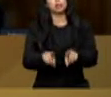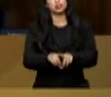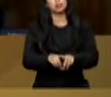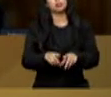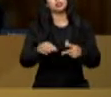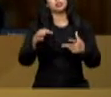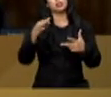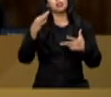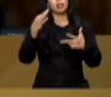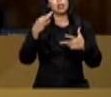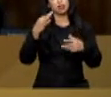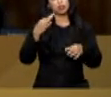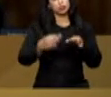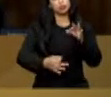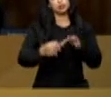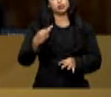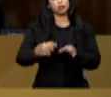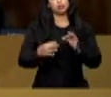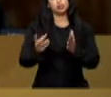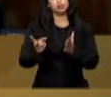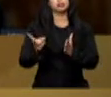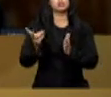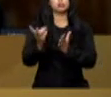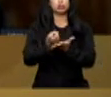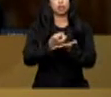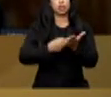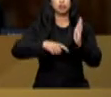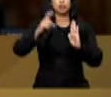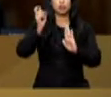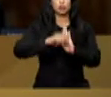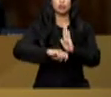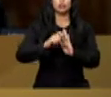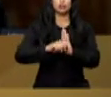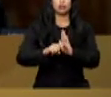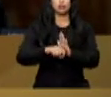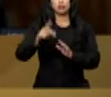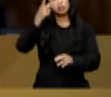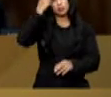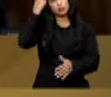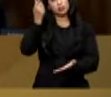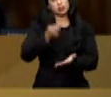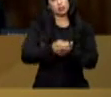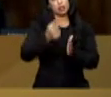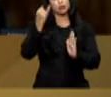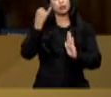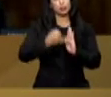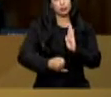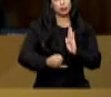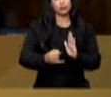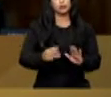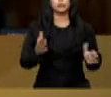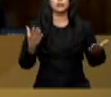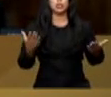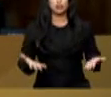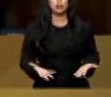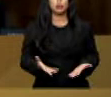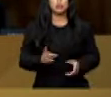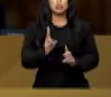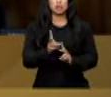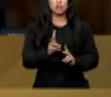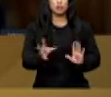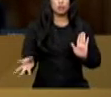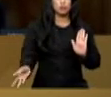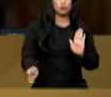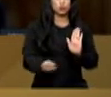justiça tributária para os contribuintes. Evidentemente, sempre que se modula